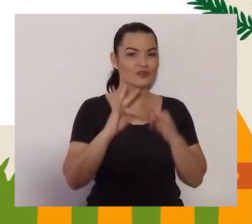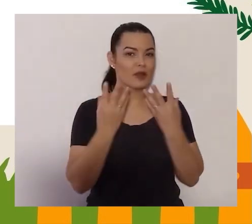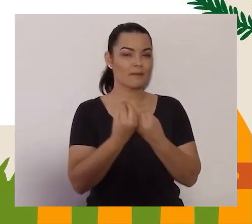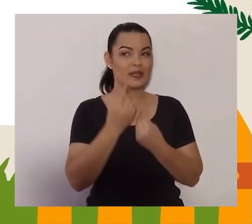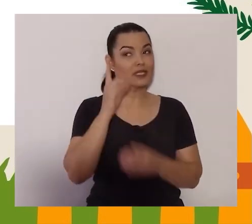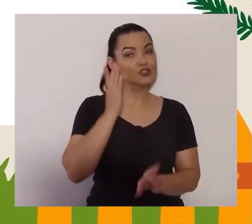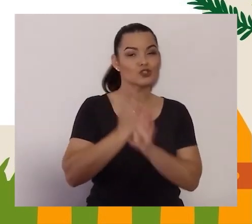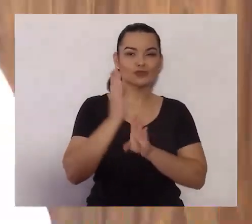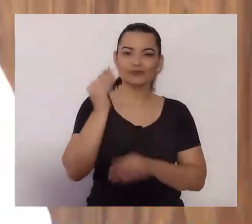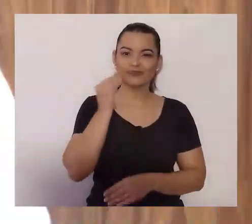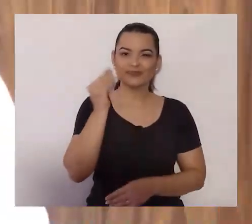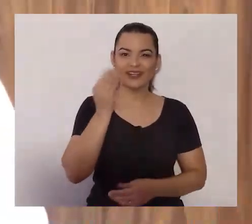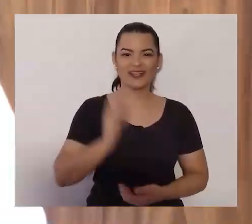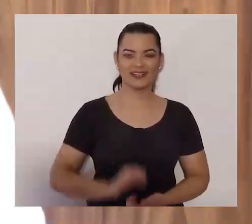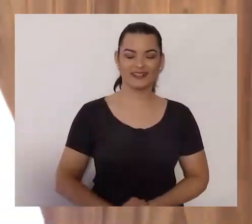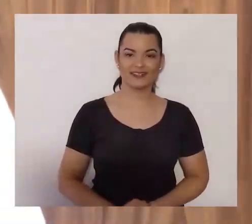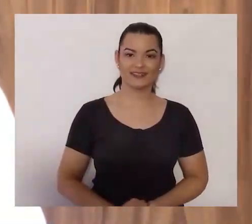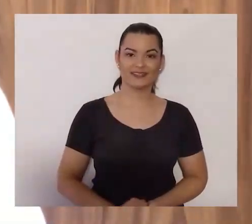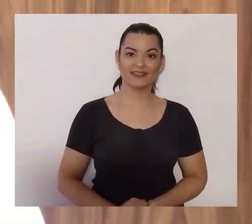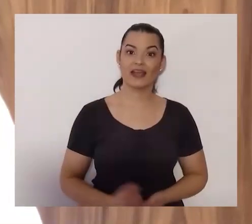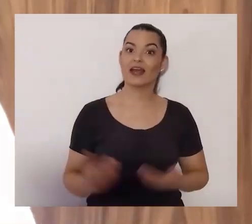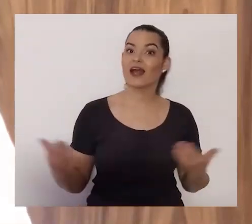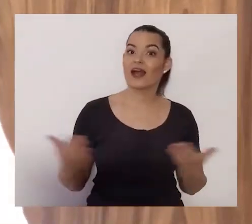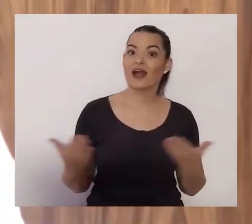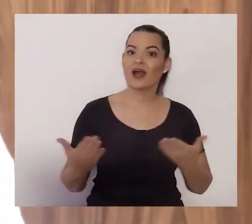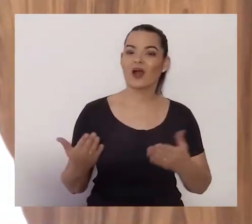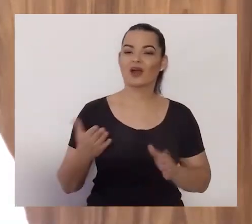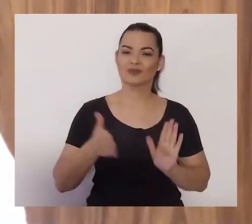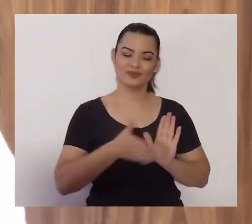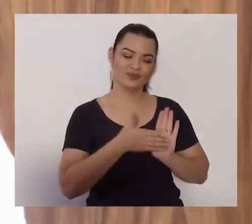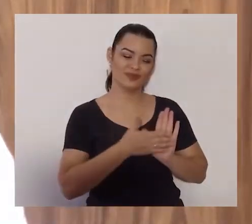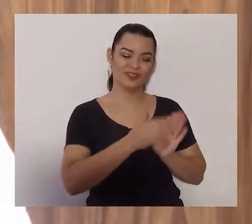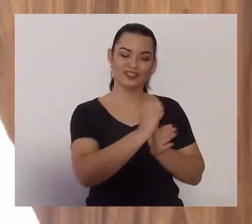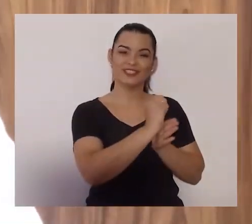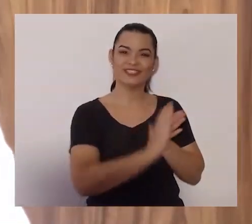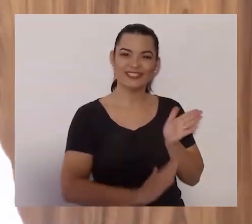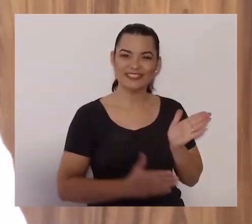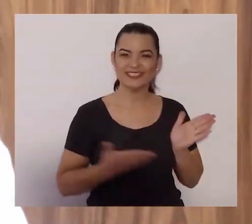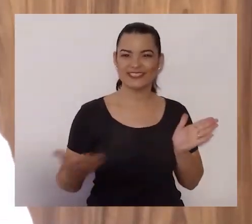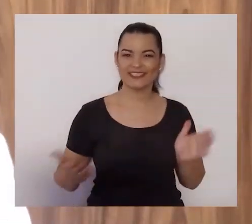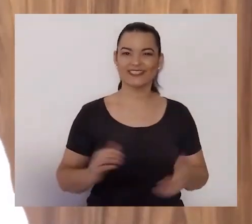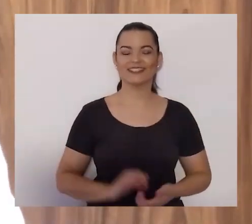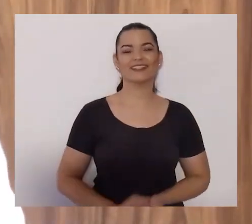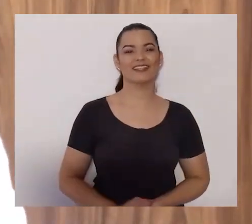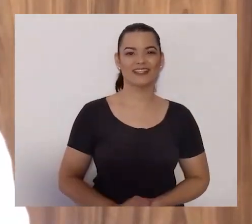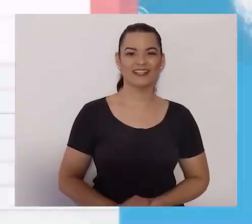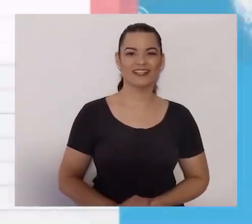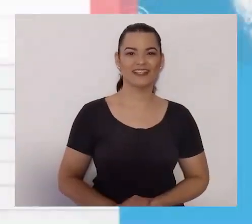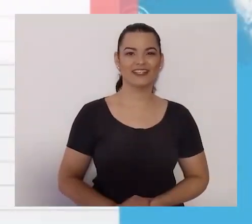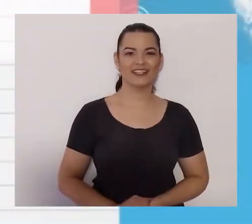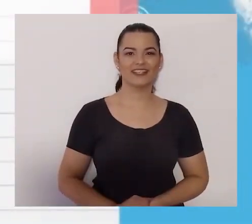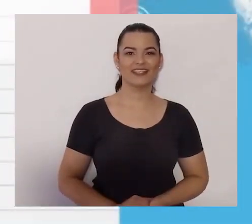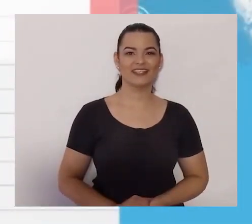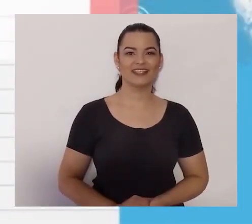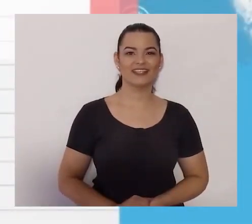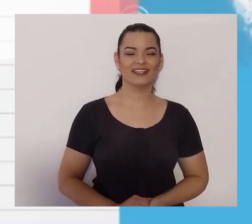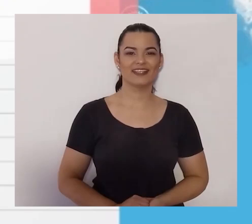família. Chegou a hora da nossa proposta do dia.